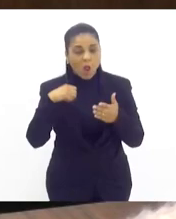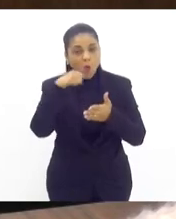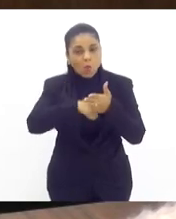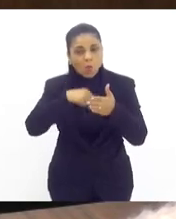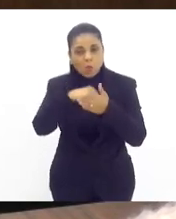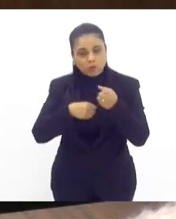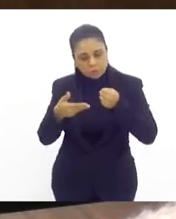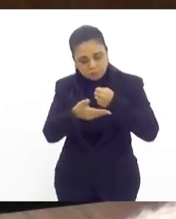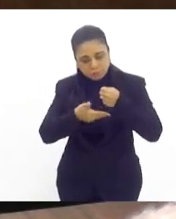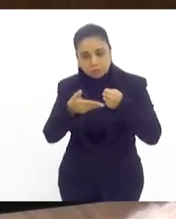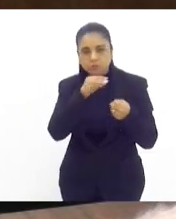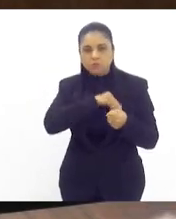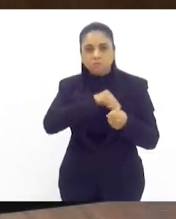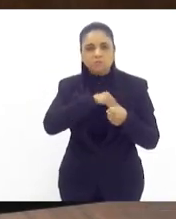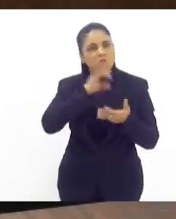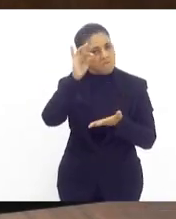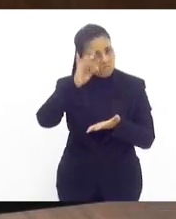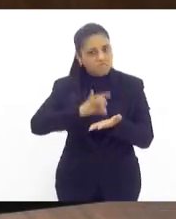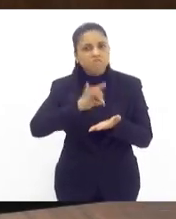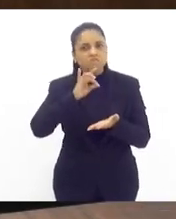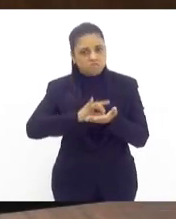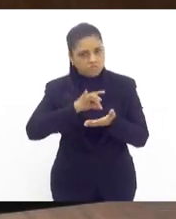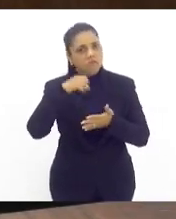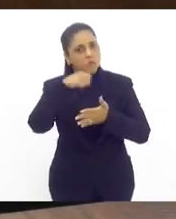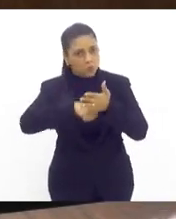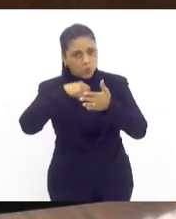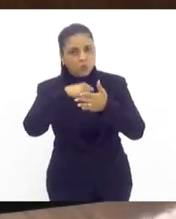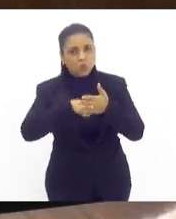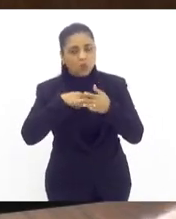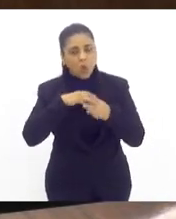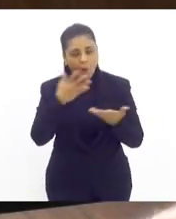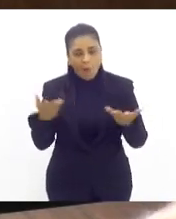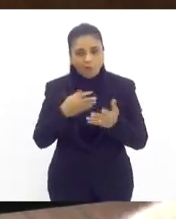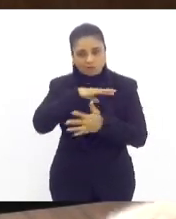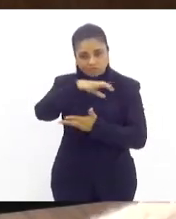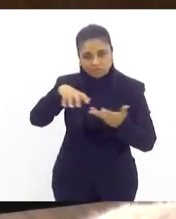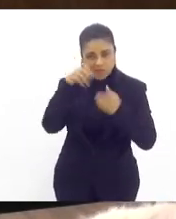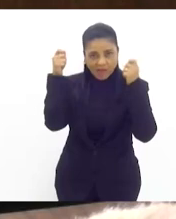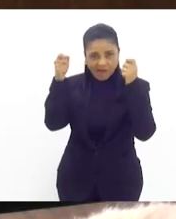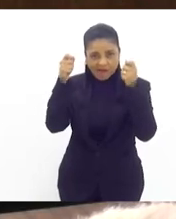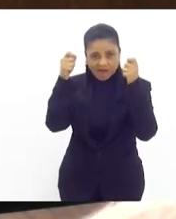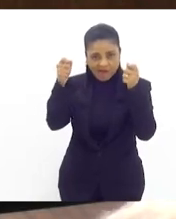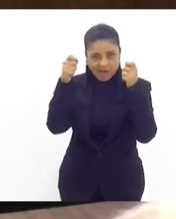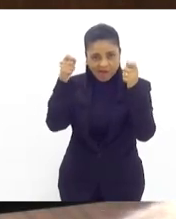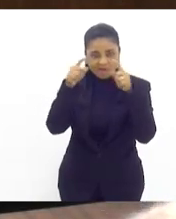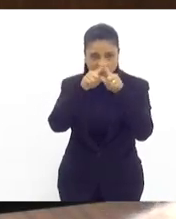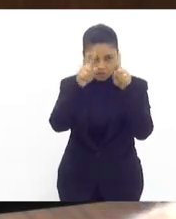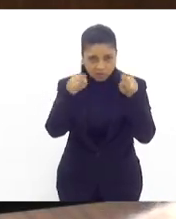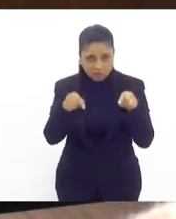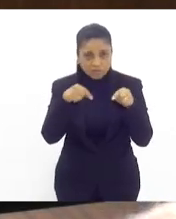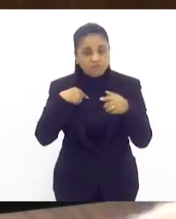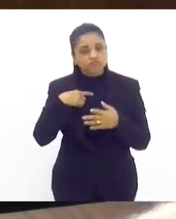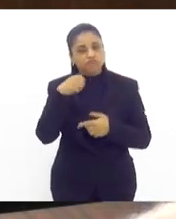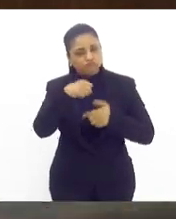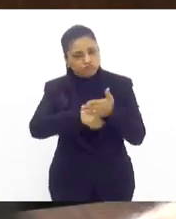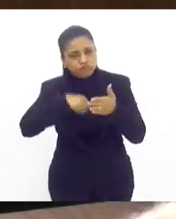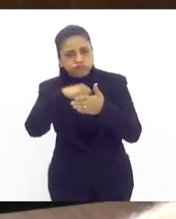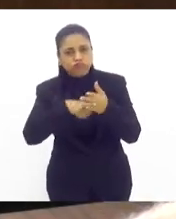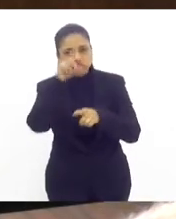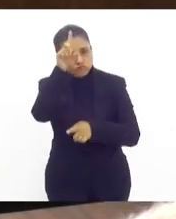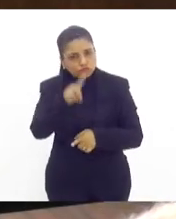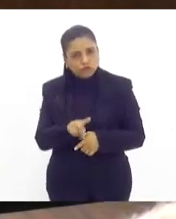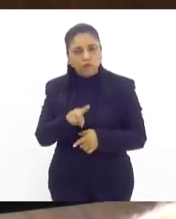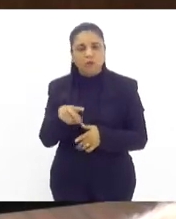extremamente legítima esses profissionais que hoje estão em greve estão lutando pelos seus gerentes mas é fundamental que a gente